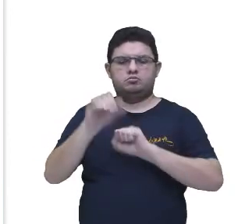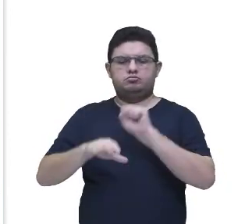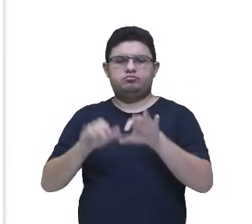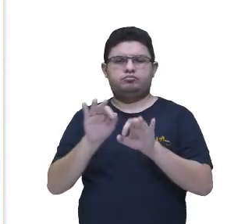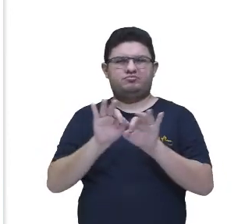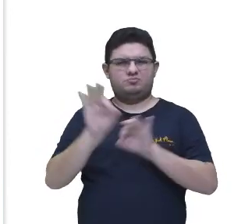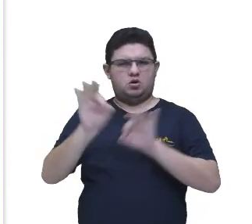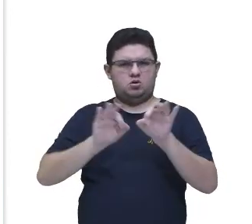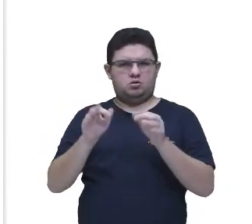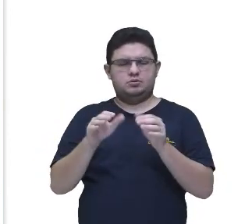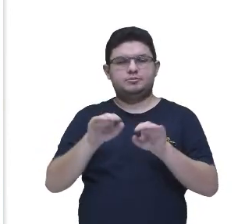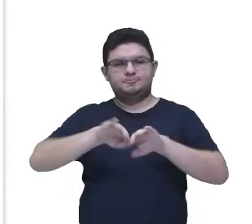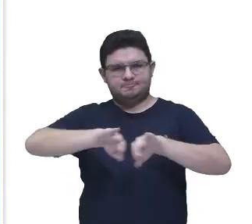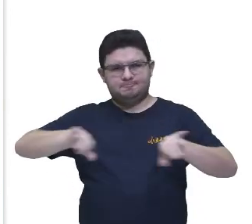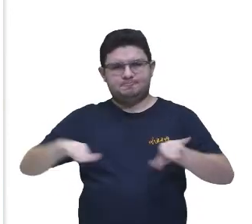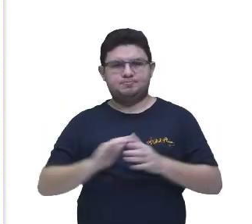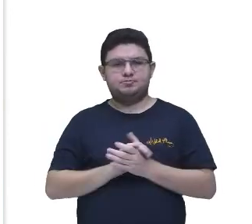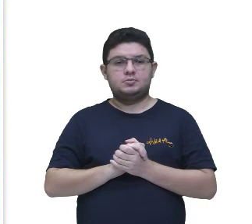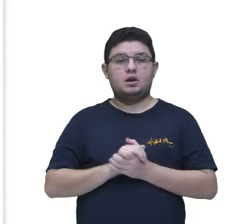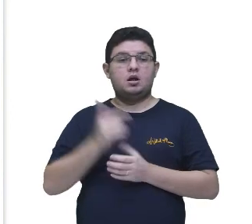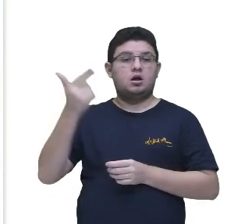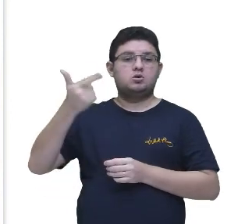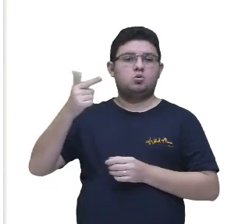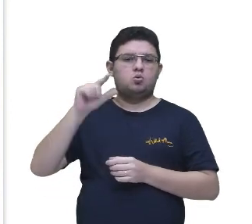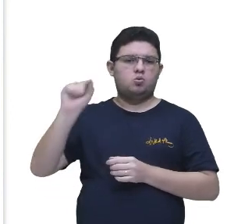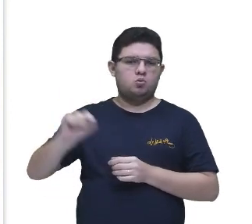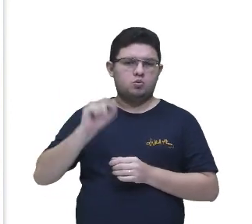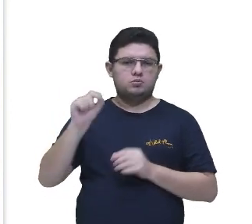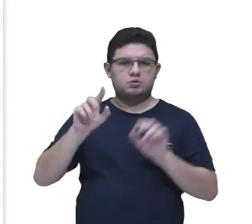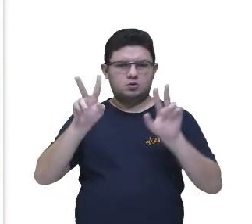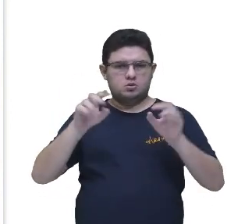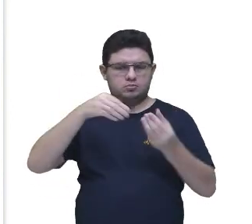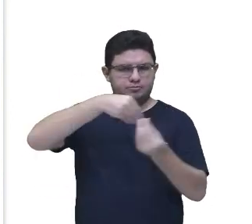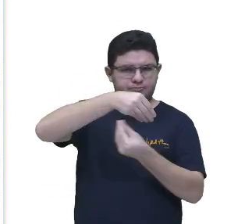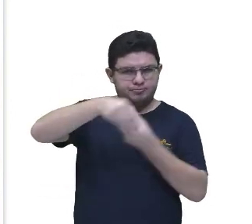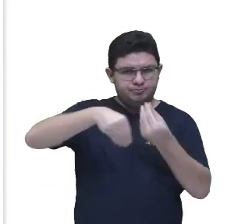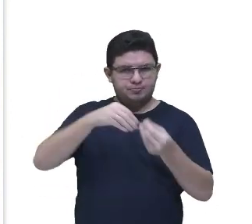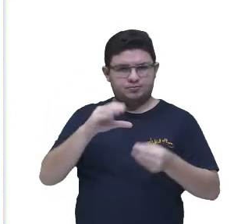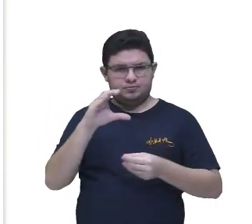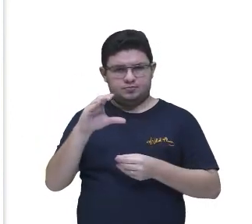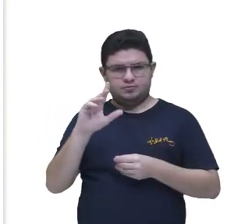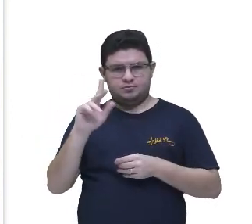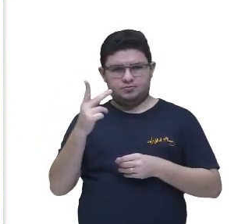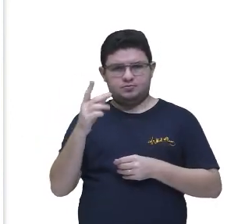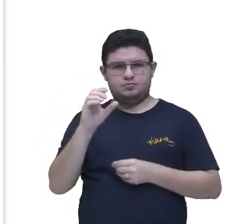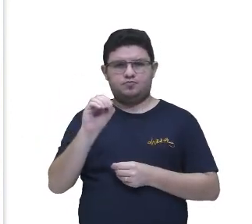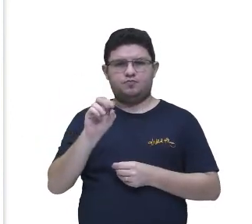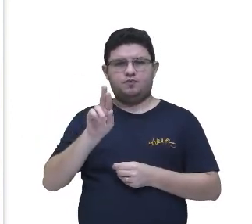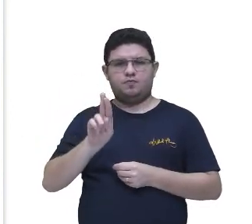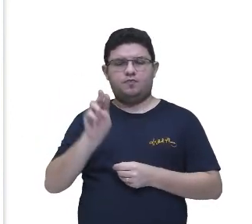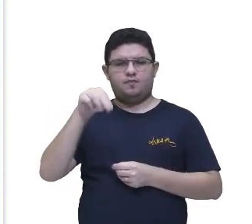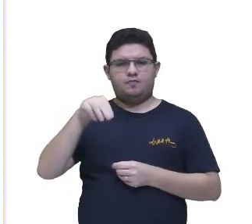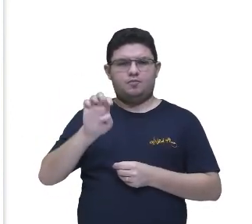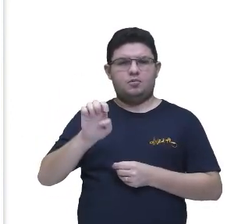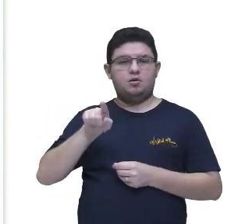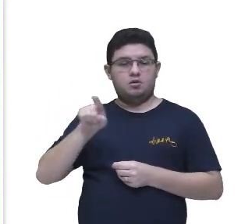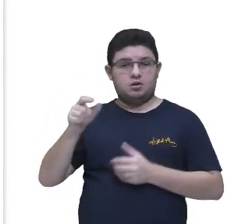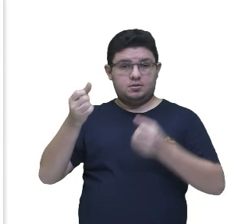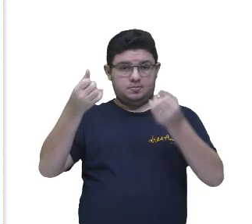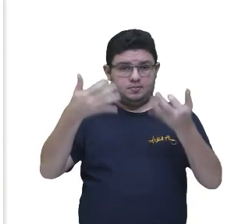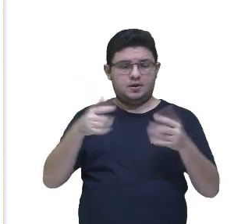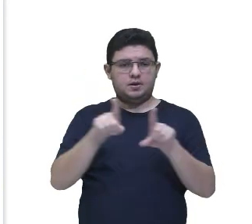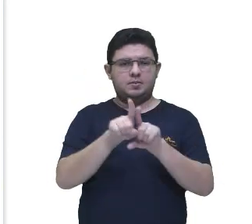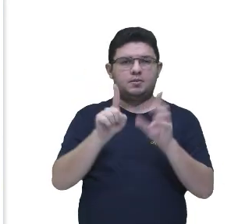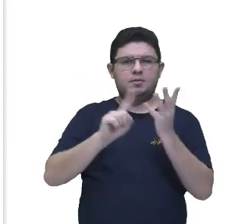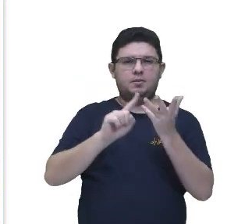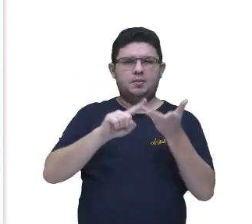lá na questão 2, a gente traz a questão do chorume. Então, vocês teriam que colocar o que é o chorume e aí apontar algumas das consequências negativas,